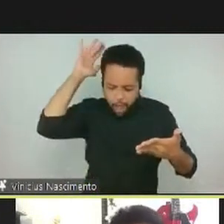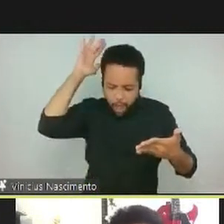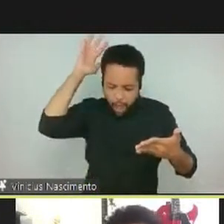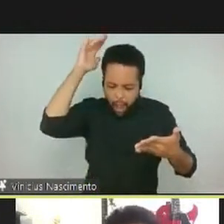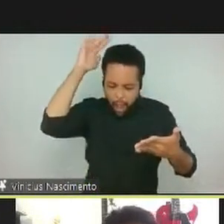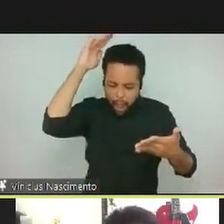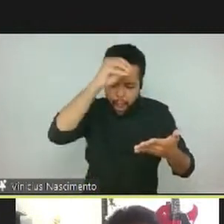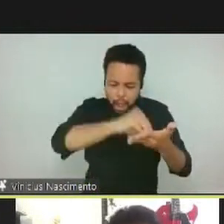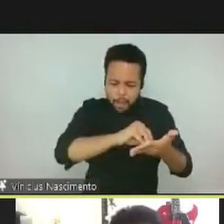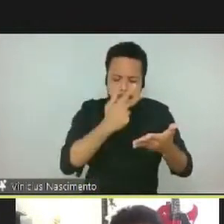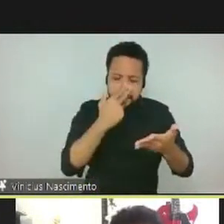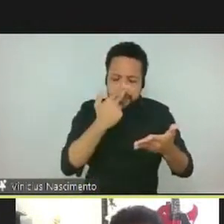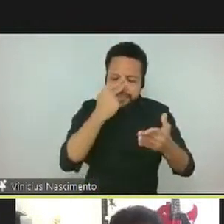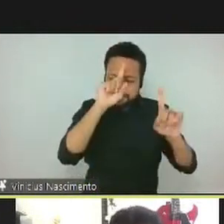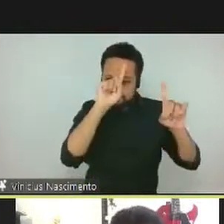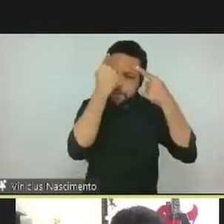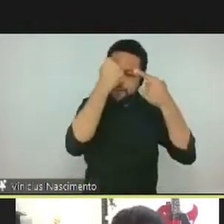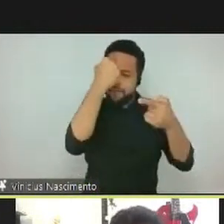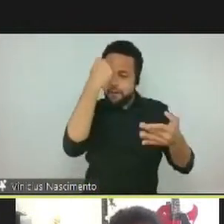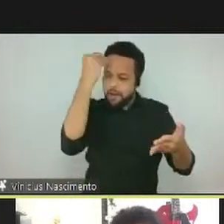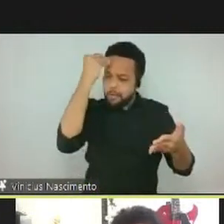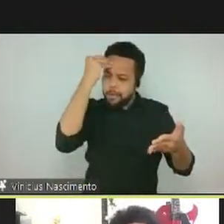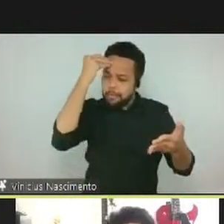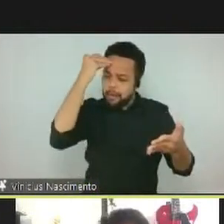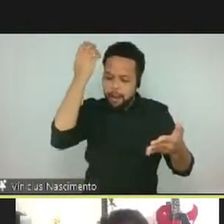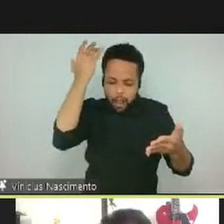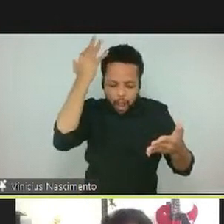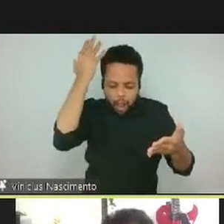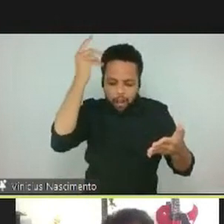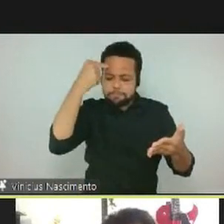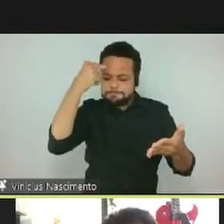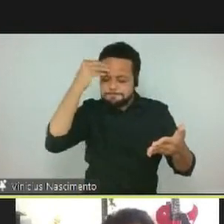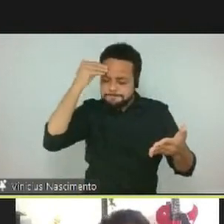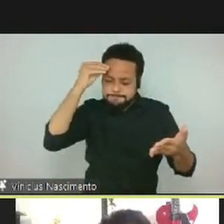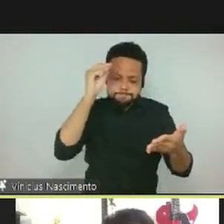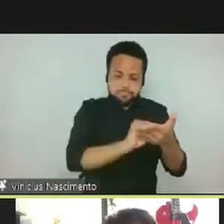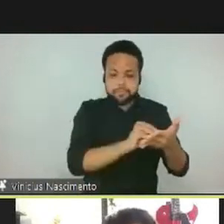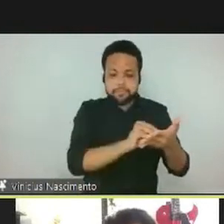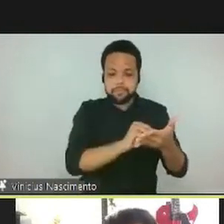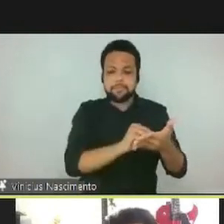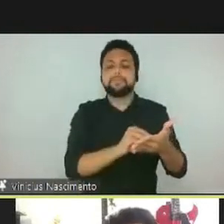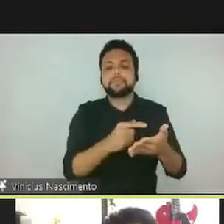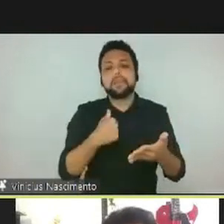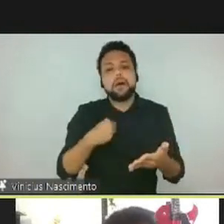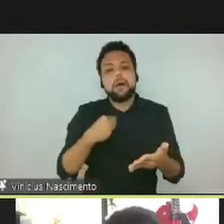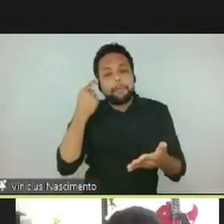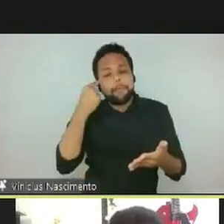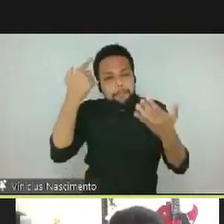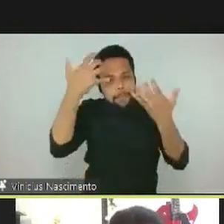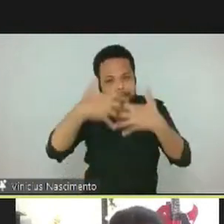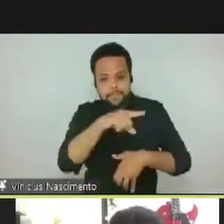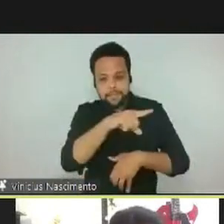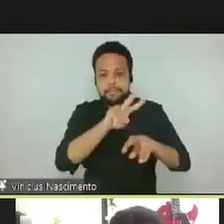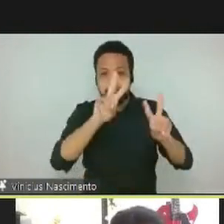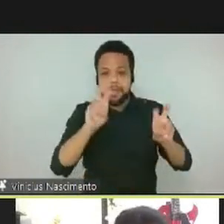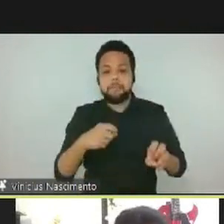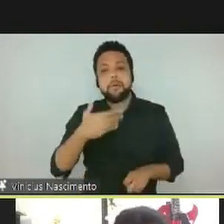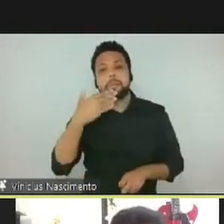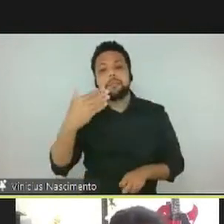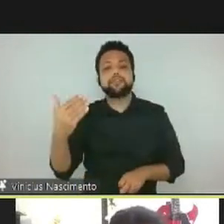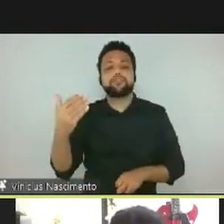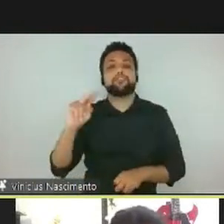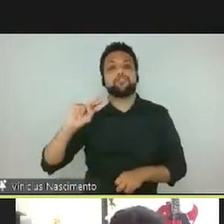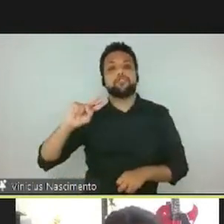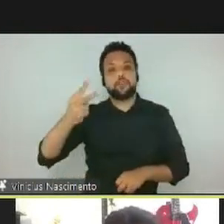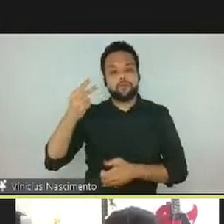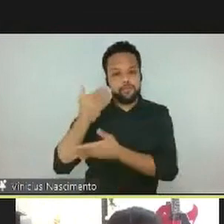específico, né? E aí eu queria pensar isso. Eu vou pedir o segundo slide,